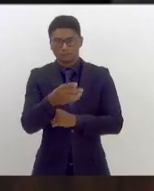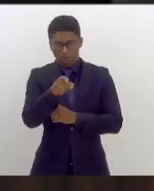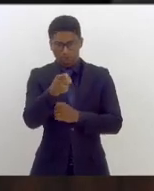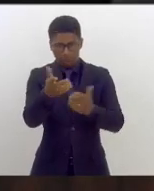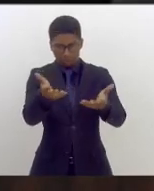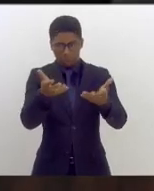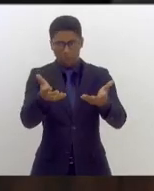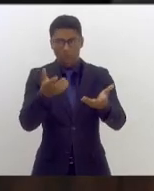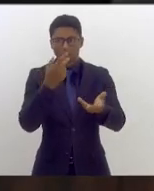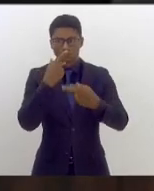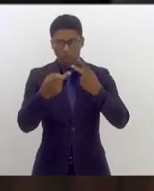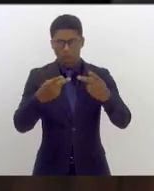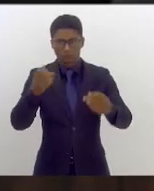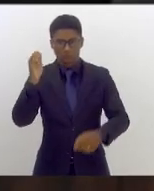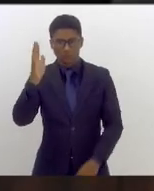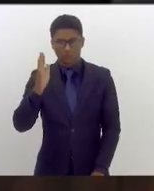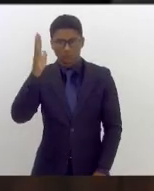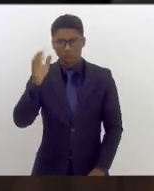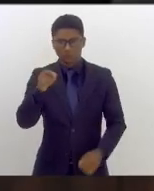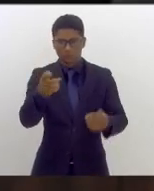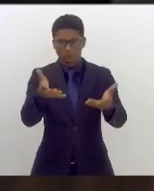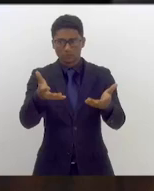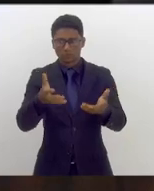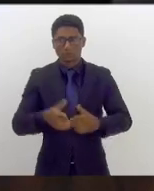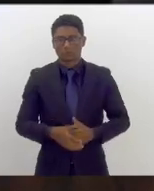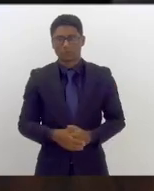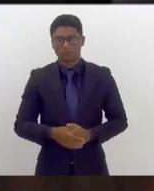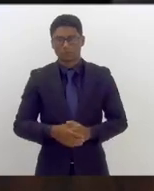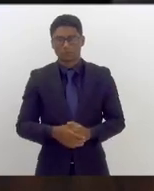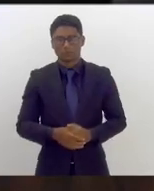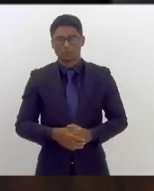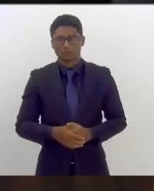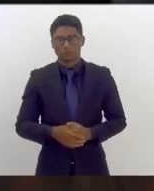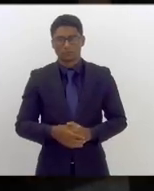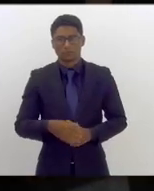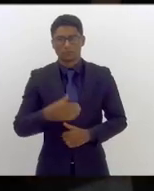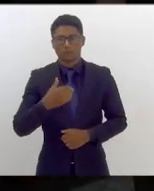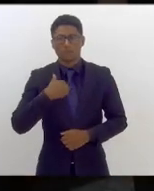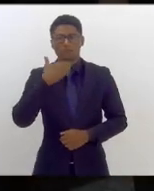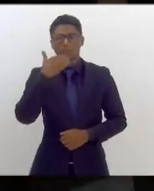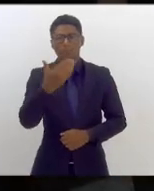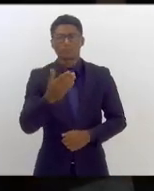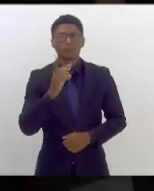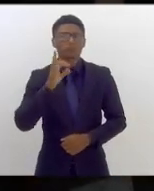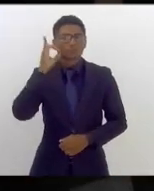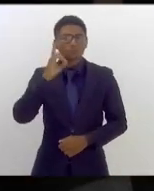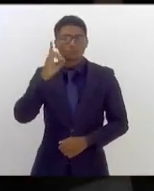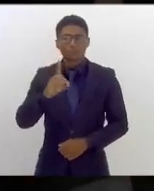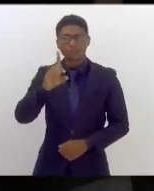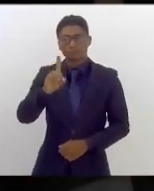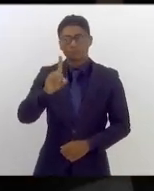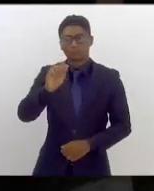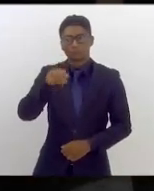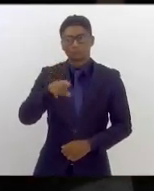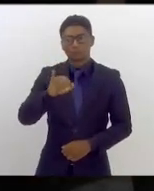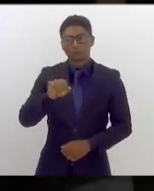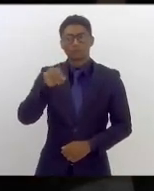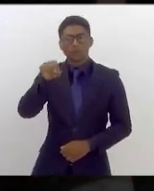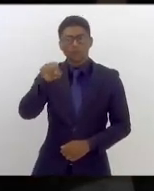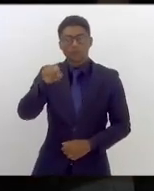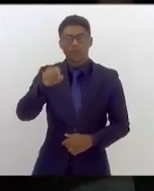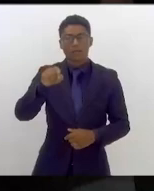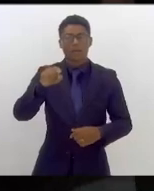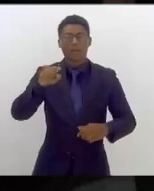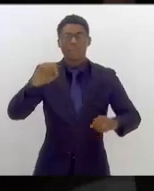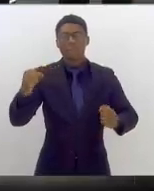que é encaminhar discussão dos três por favor solicitar deputada Dani Monteiro para fazer a defesa do